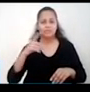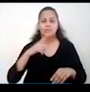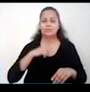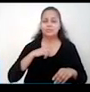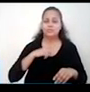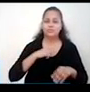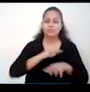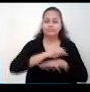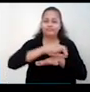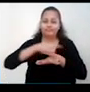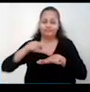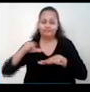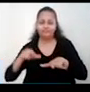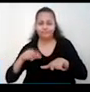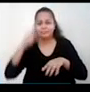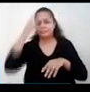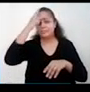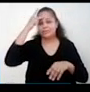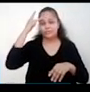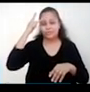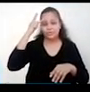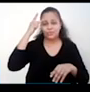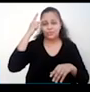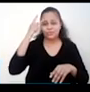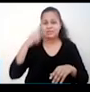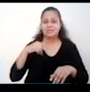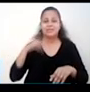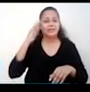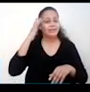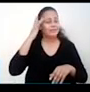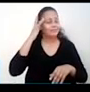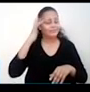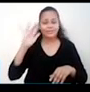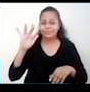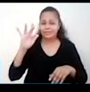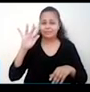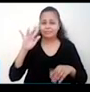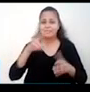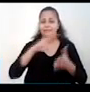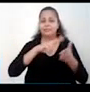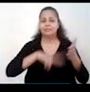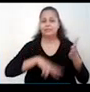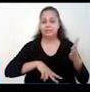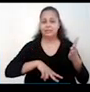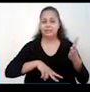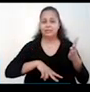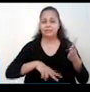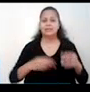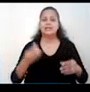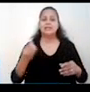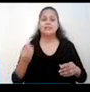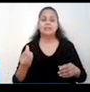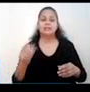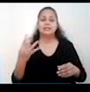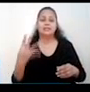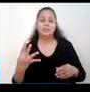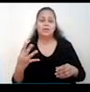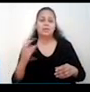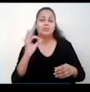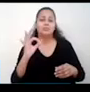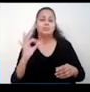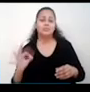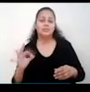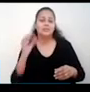de adultos sem saber ler. Desses 774 milhões de adultos que não sabem ler, 64% são mulheres, ou